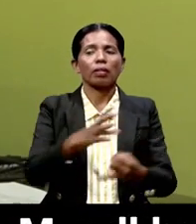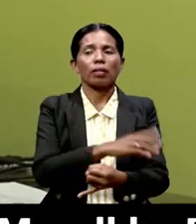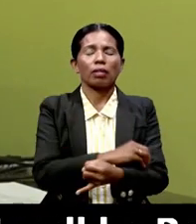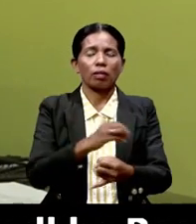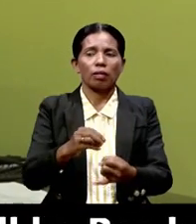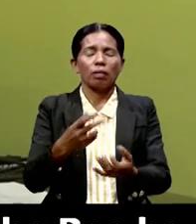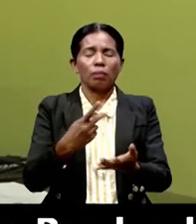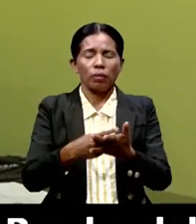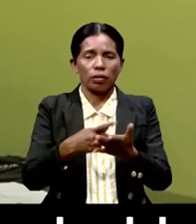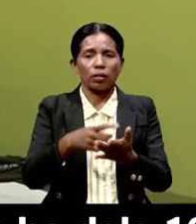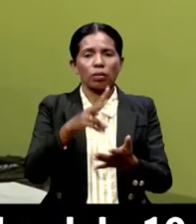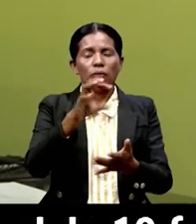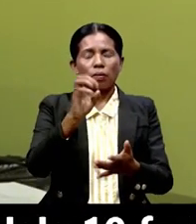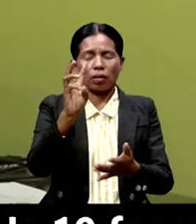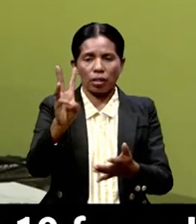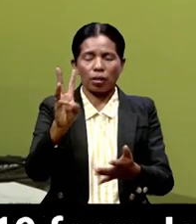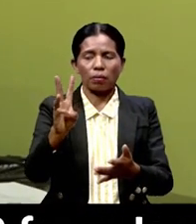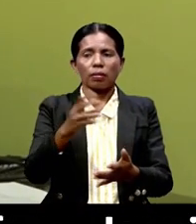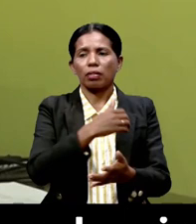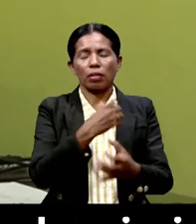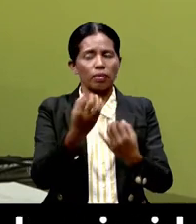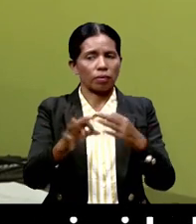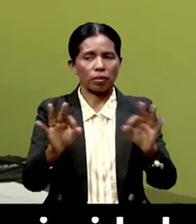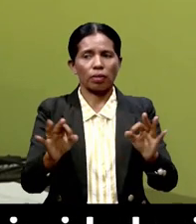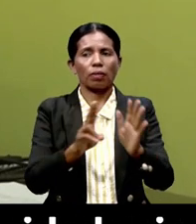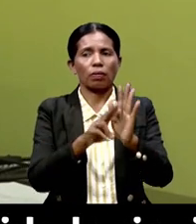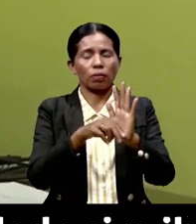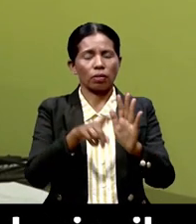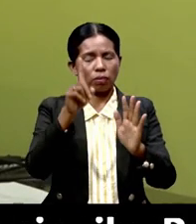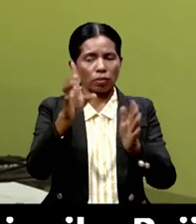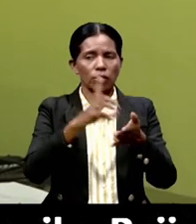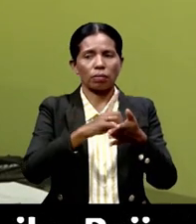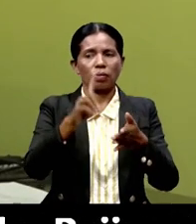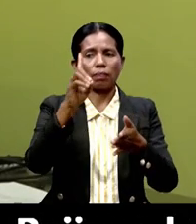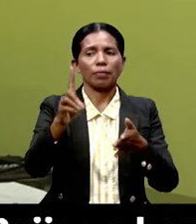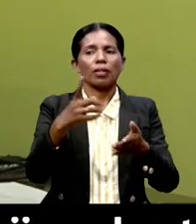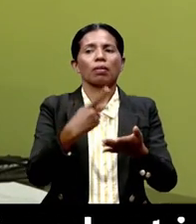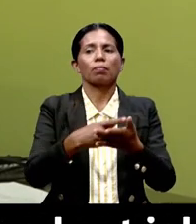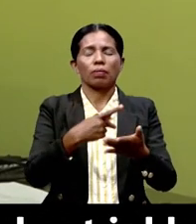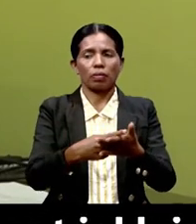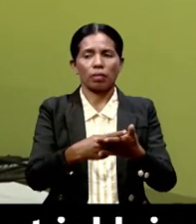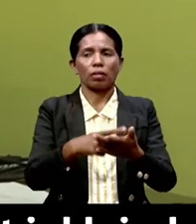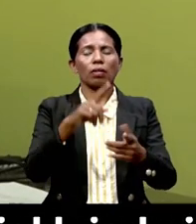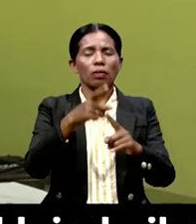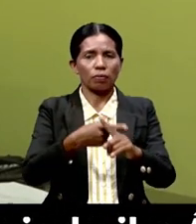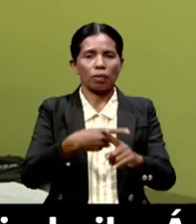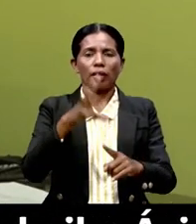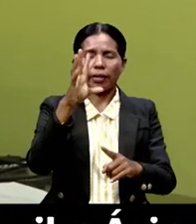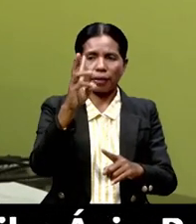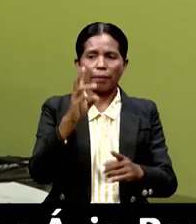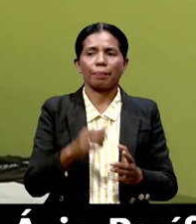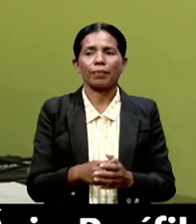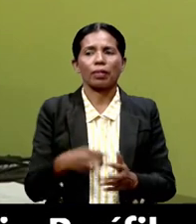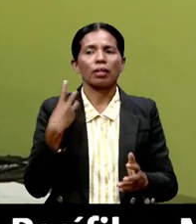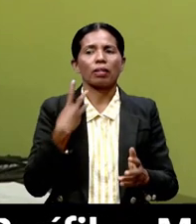será voto imagine ele foi halo ne tam ora sua det semana ida se proyecto ne dura sane fulane mak